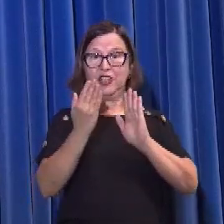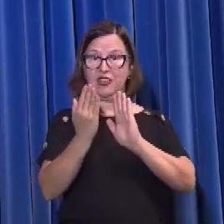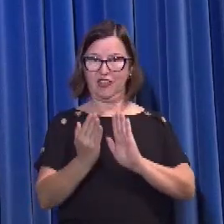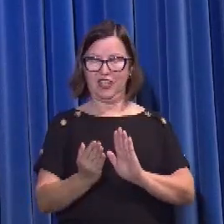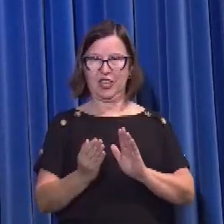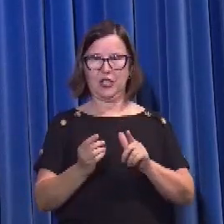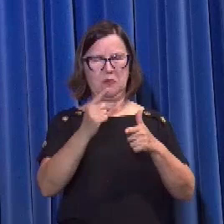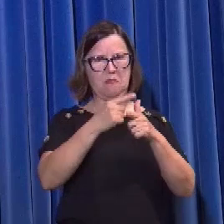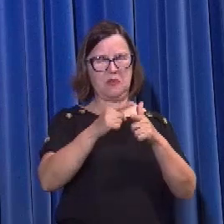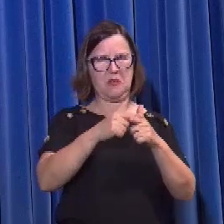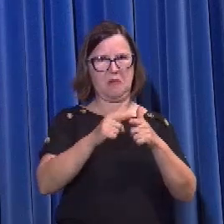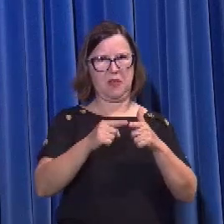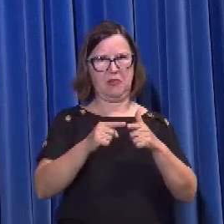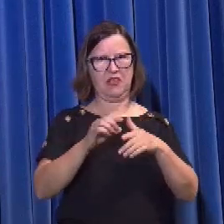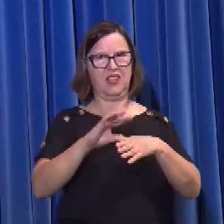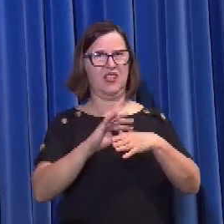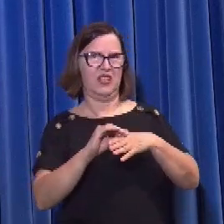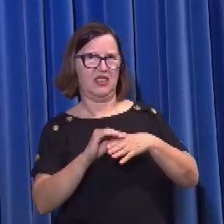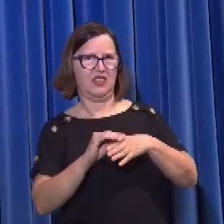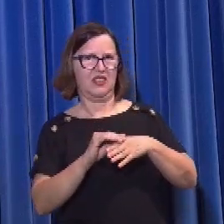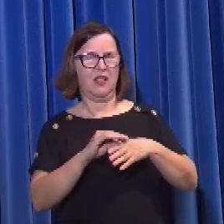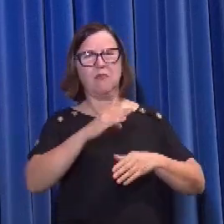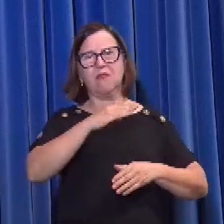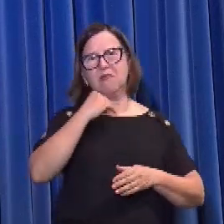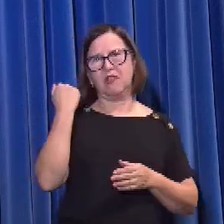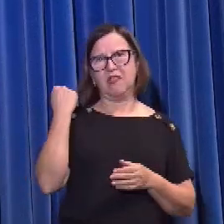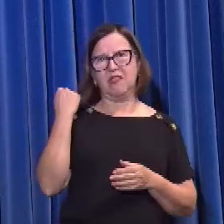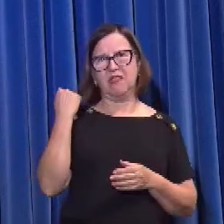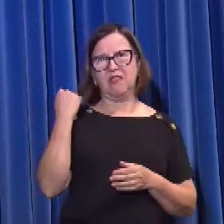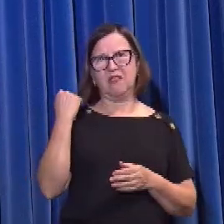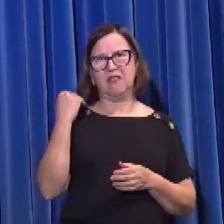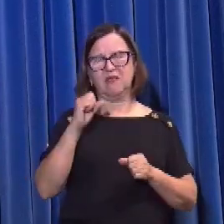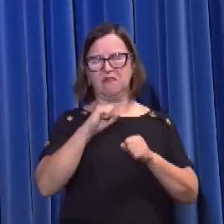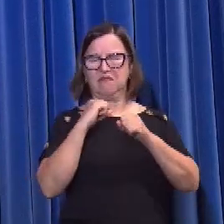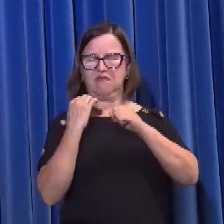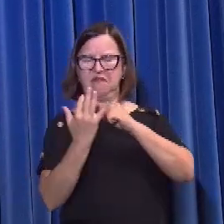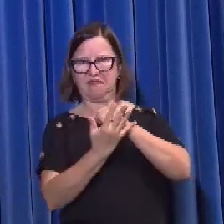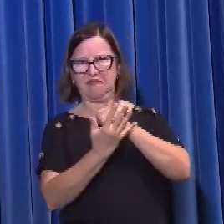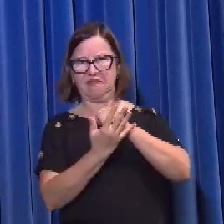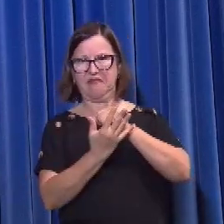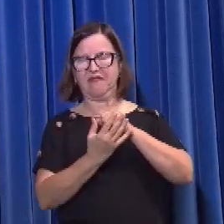Doença, morte, Covid, pandemia,